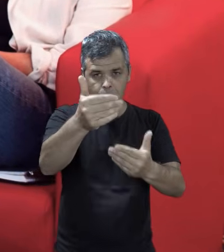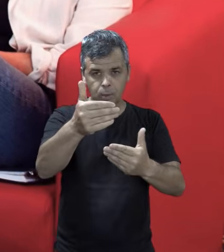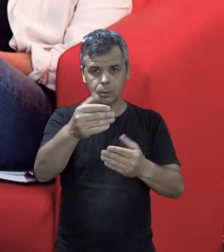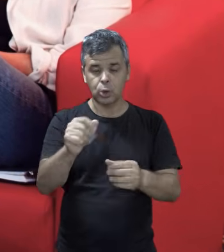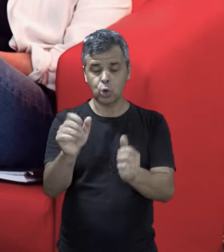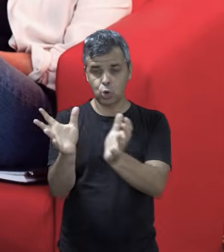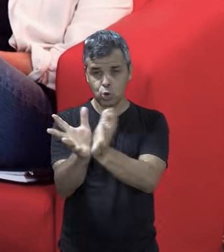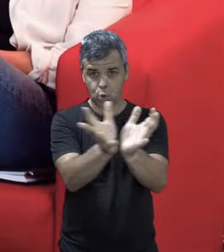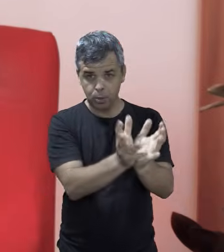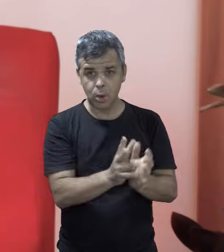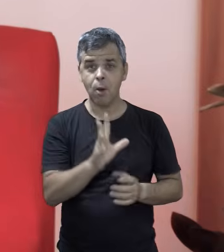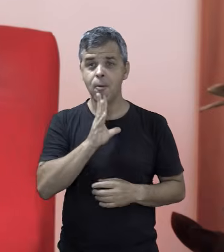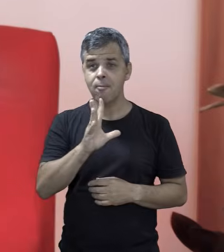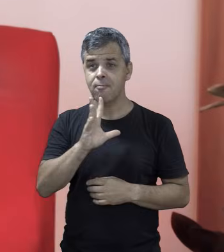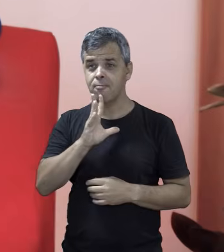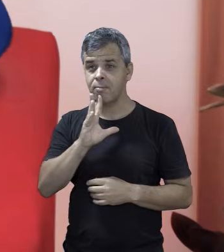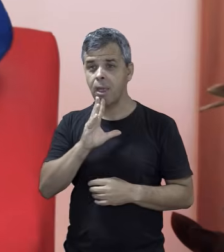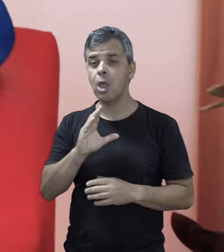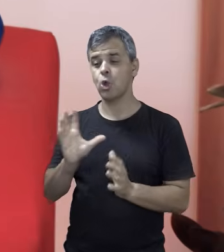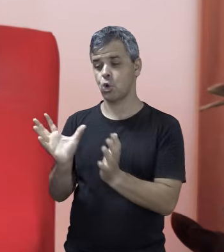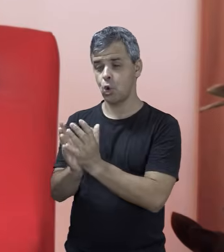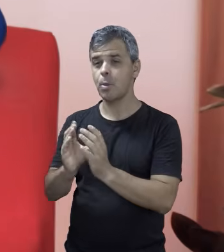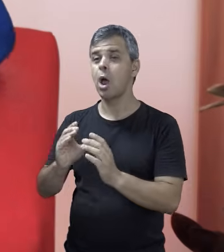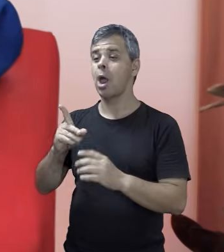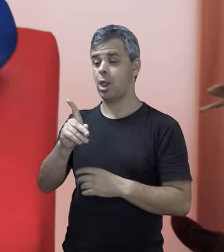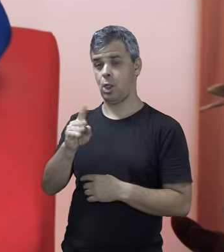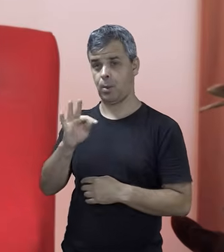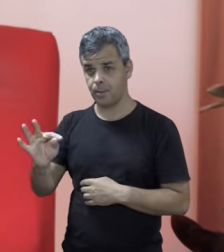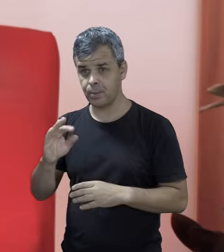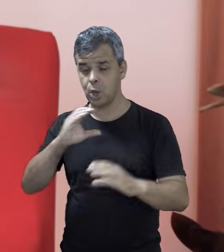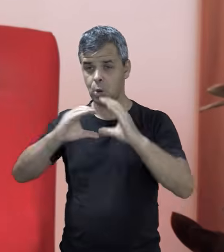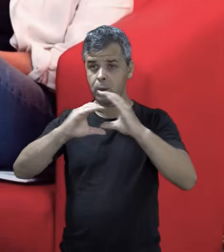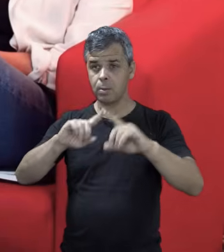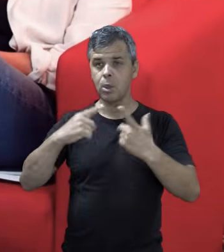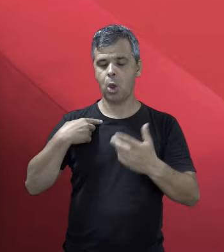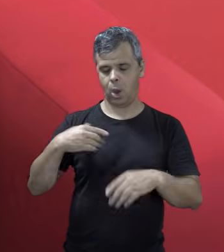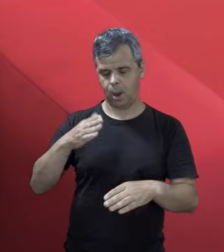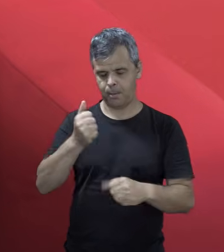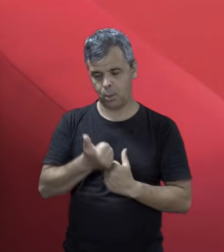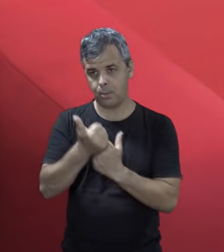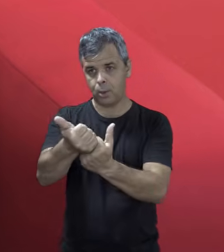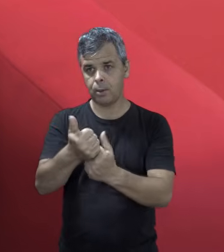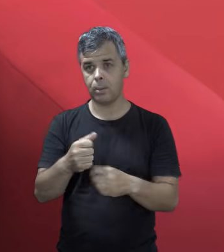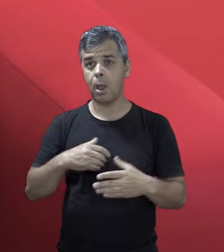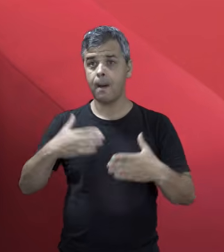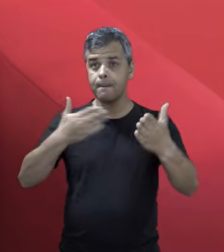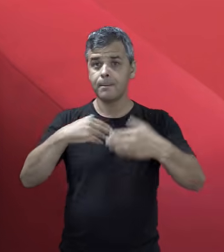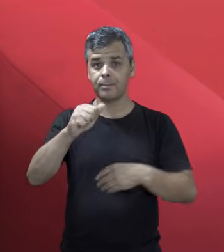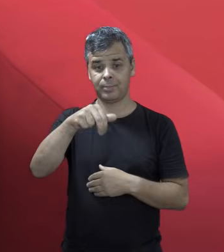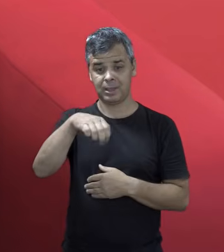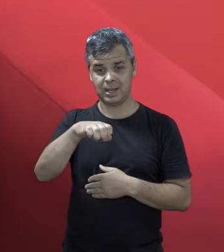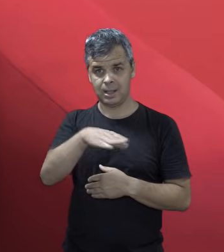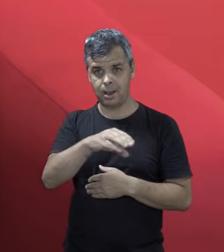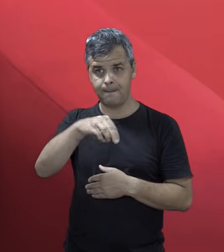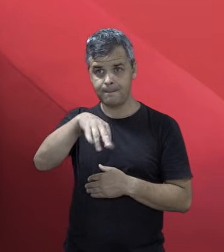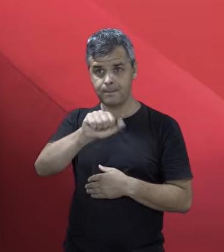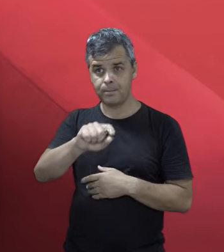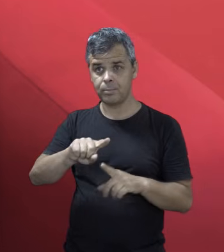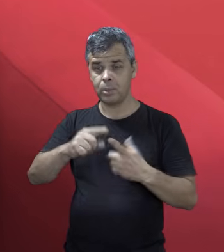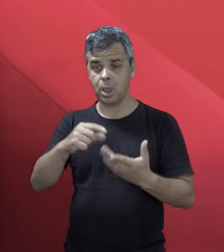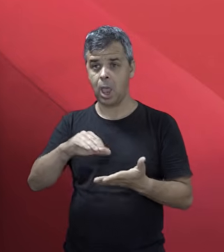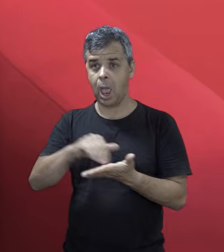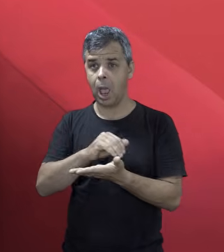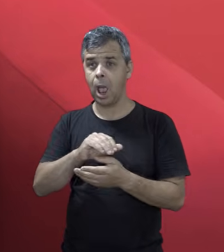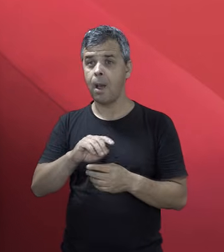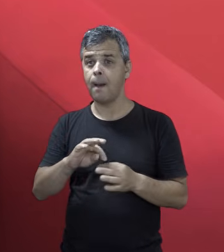toda a turma que eu já conheço da Rede PT. Que bom. Contem sempre comigo também. Eu conversei com Anne Moura. Ela é da